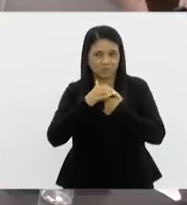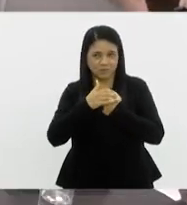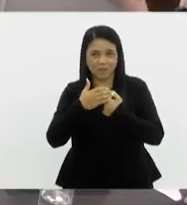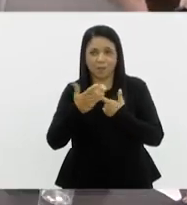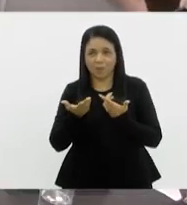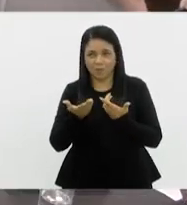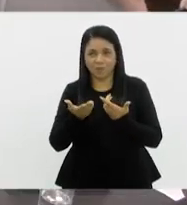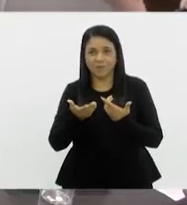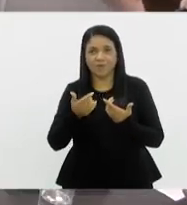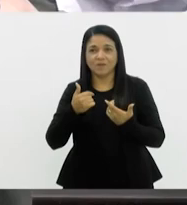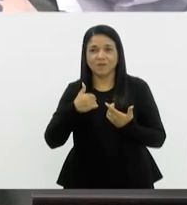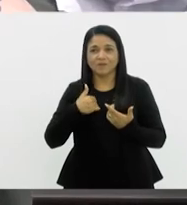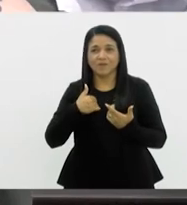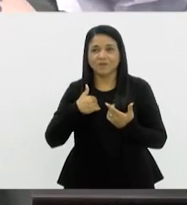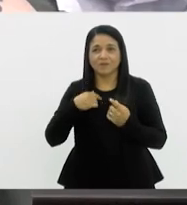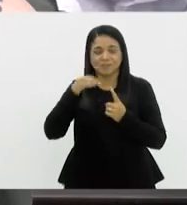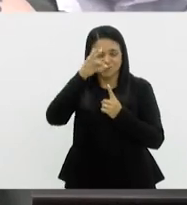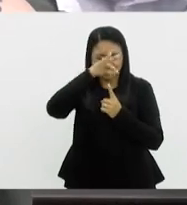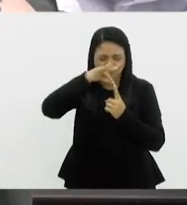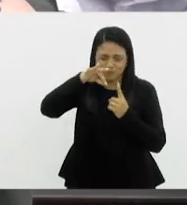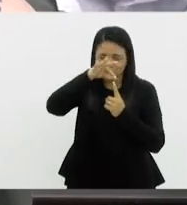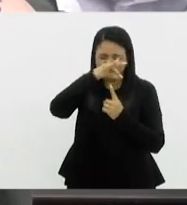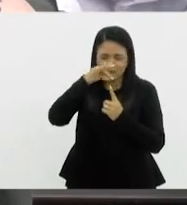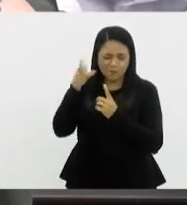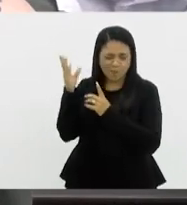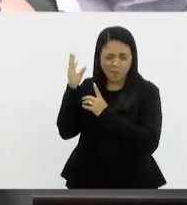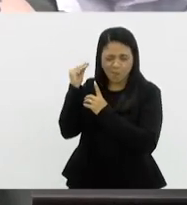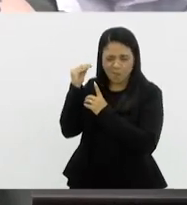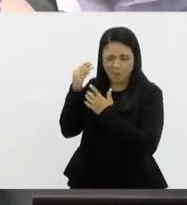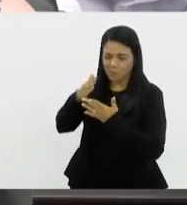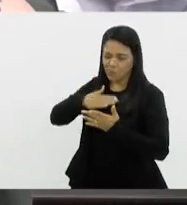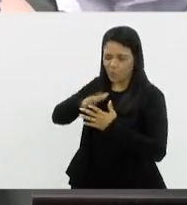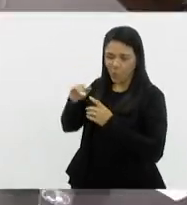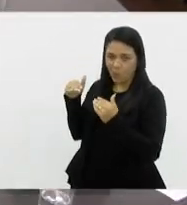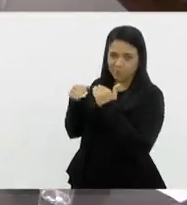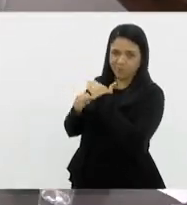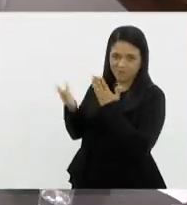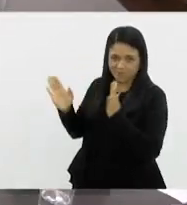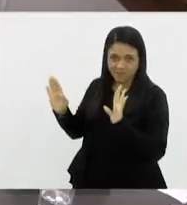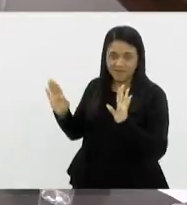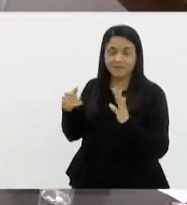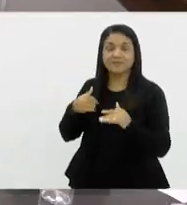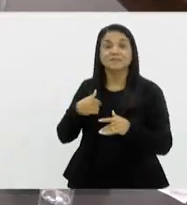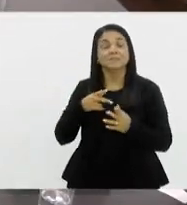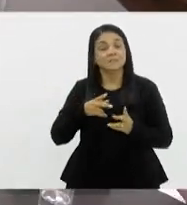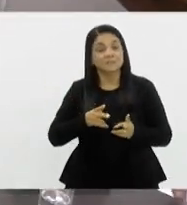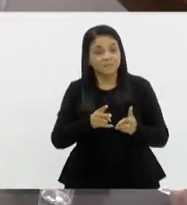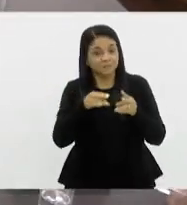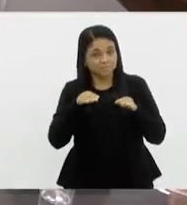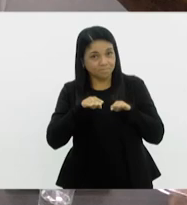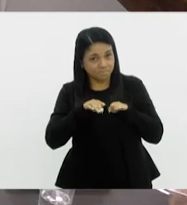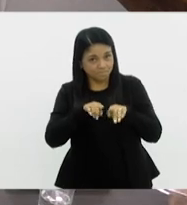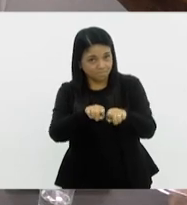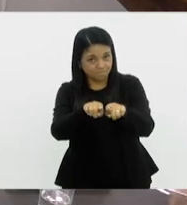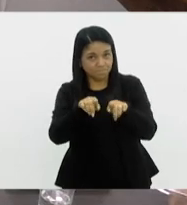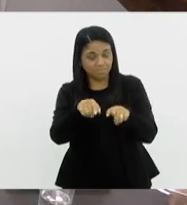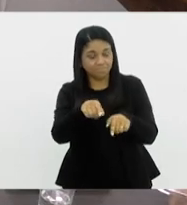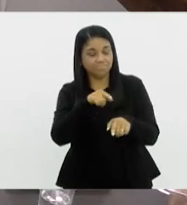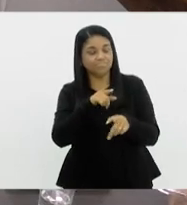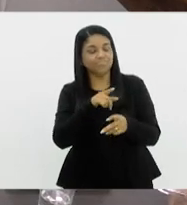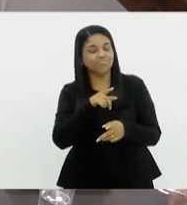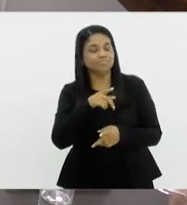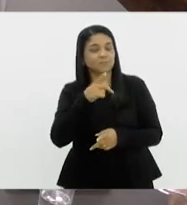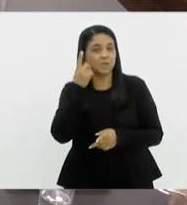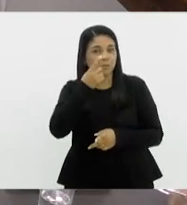Eu estava aqui no meu espírito santo de orelha discordando dele. Né? Da mesma linha, presidente. Na mesma linha do Luiz